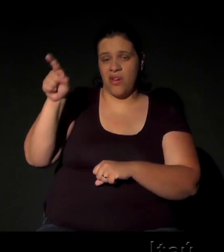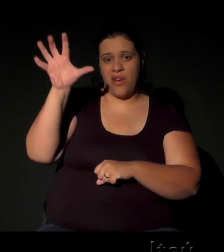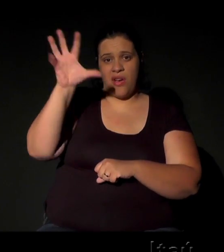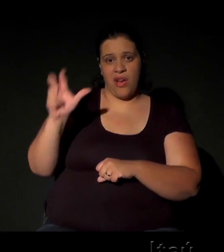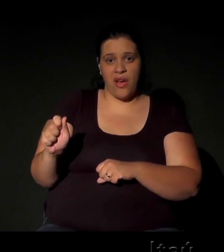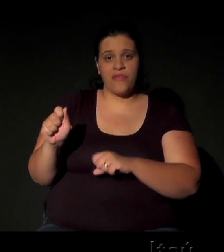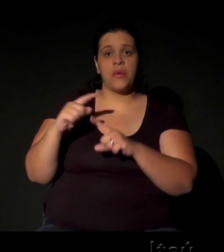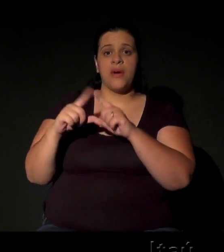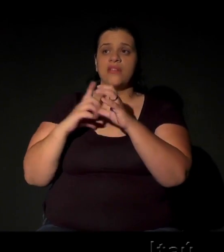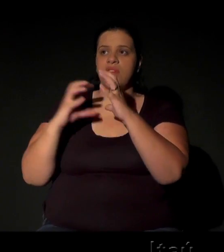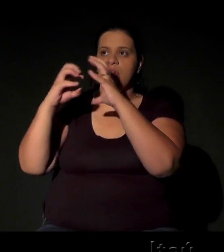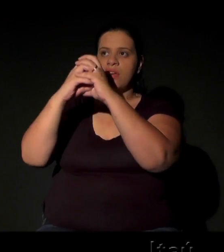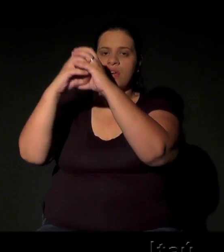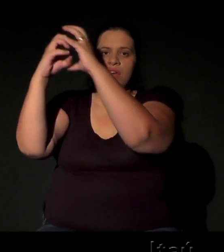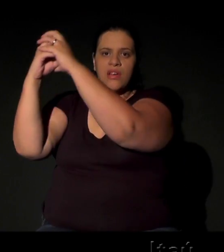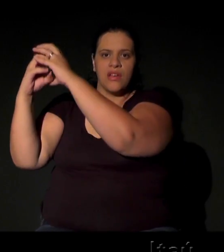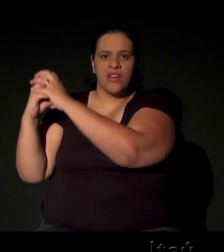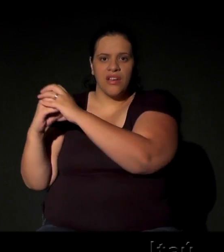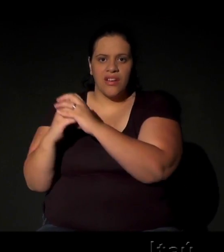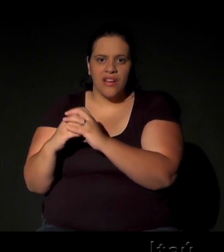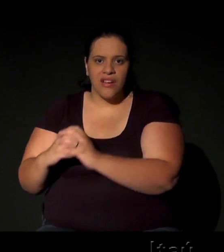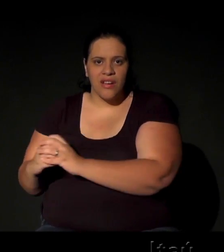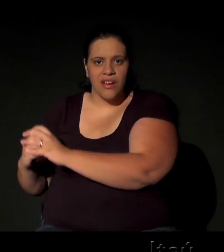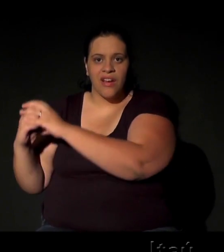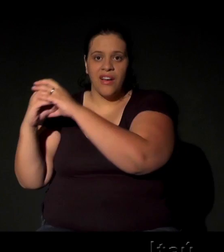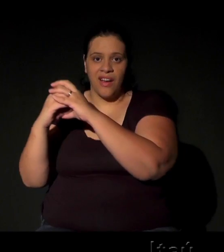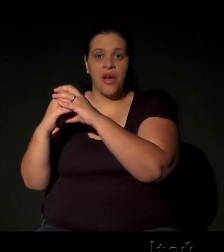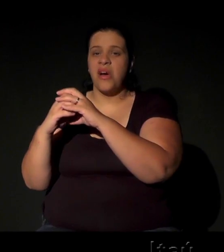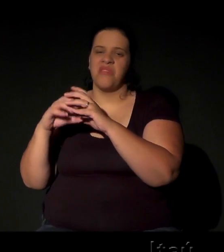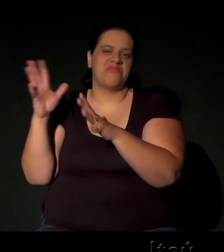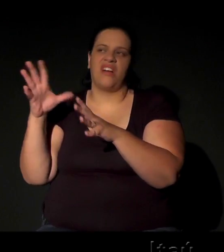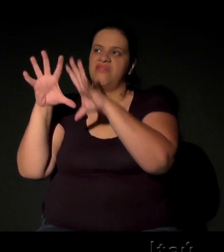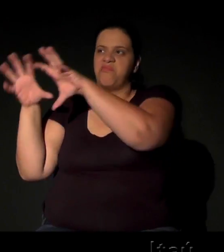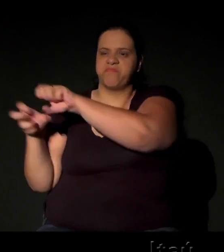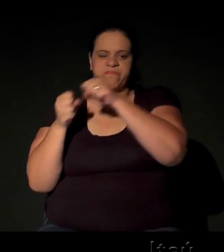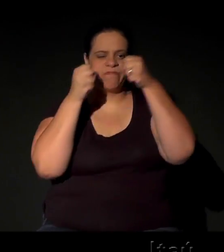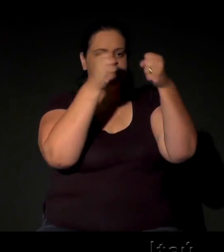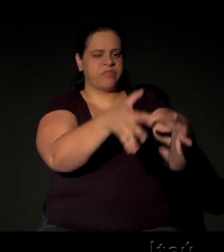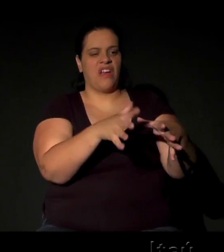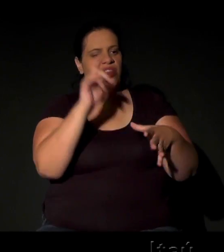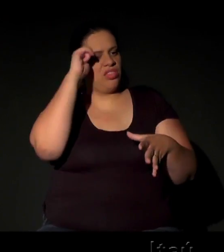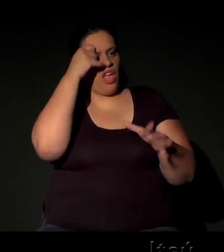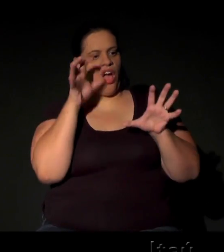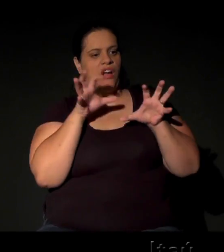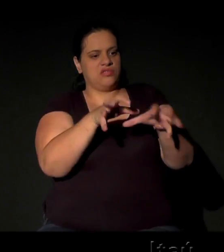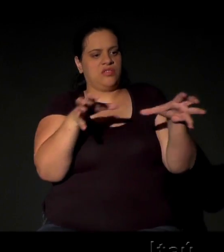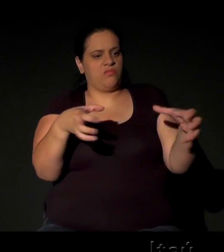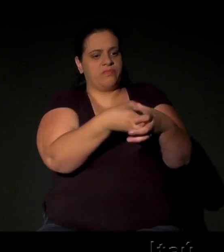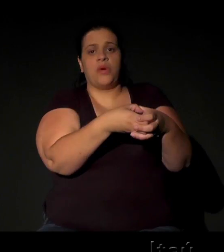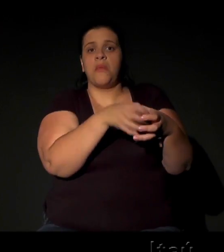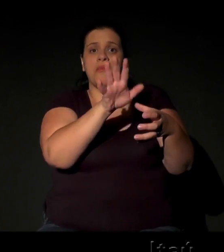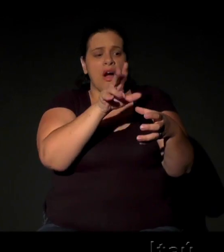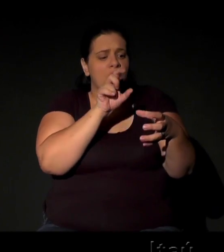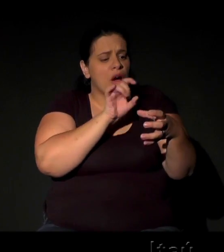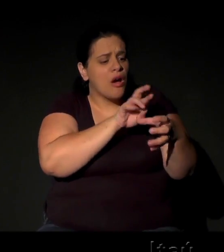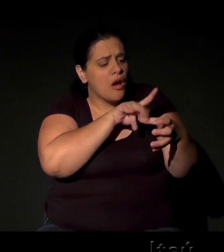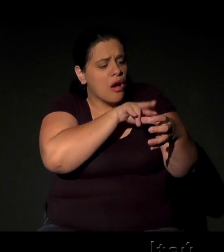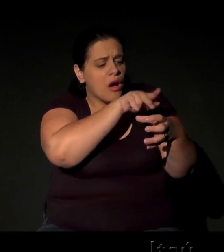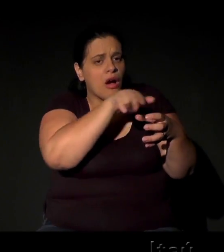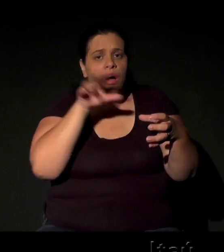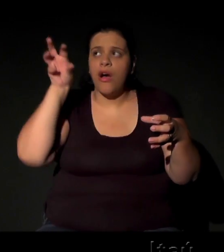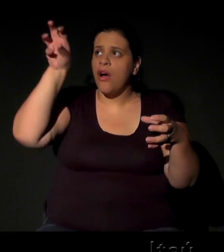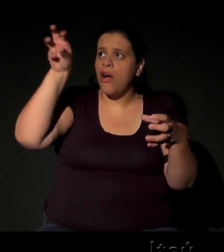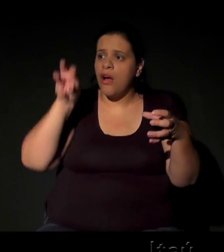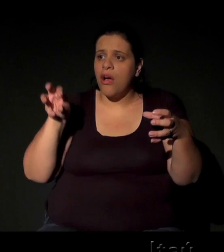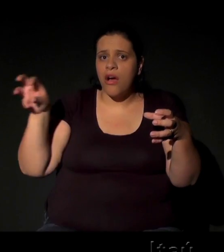era banto outro era kemit outro era suar rilha chega no Bras é todo mundo negro bota todo mundo junto todo mundo igual né sendo que